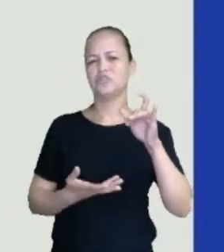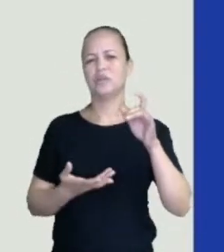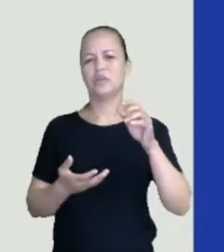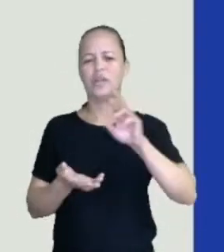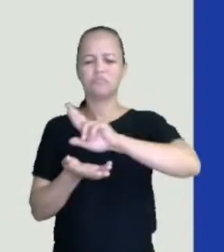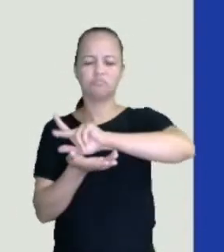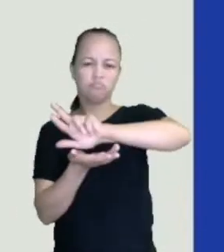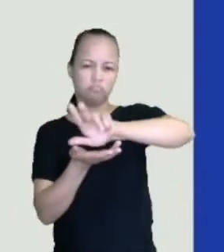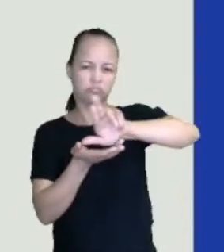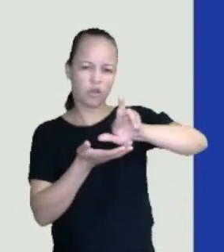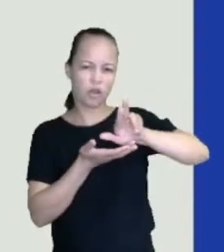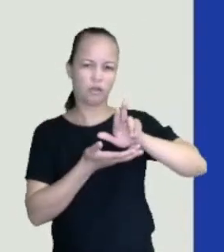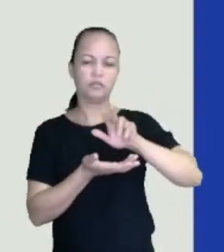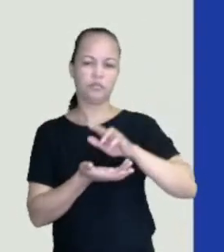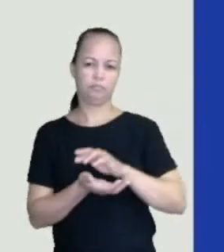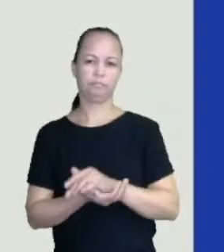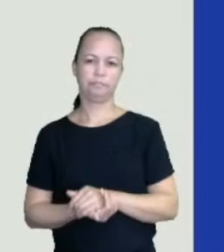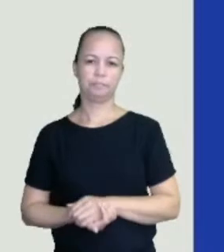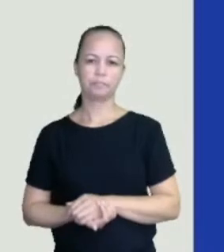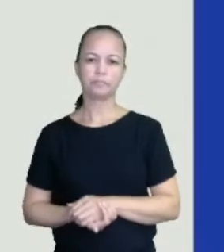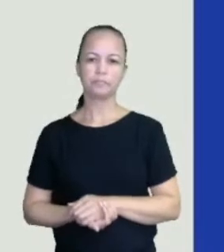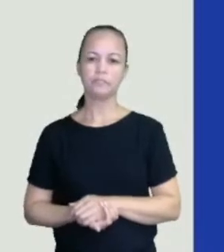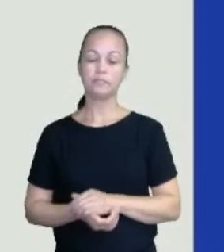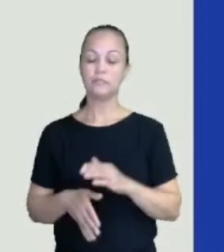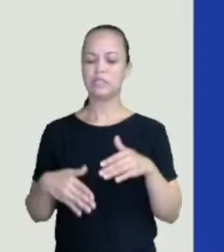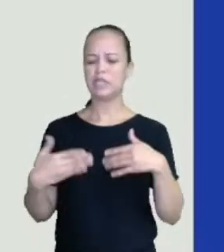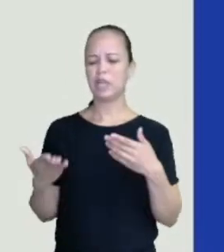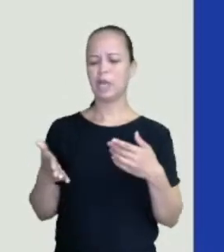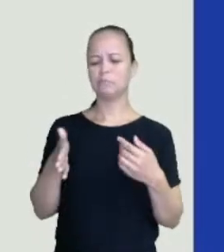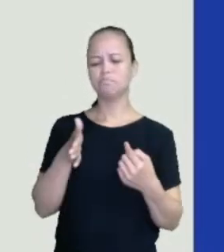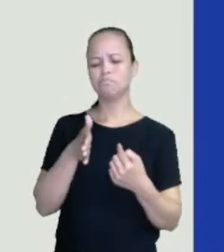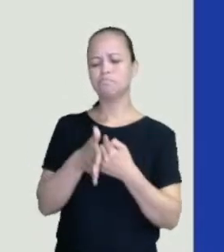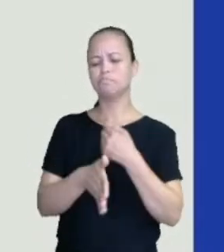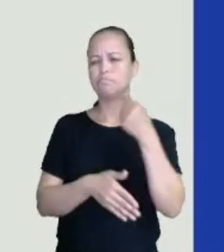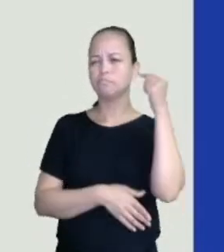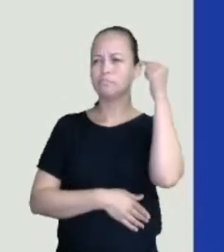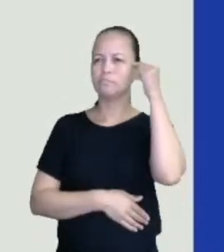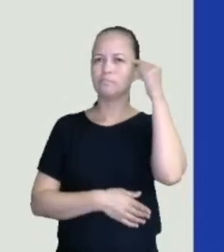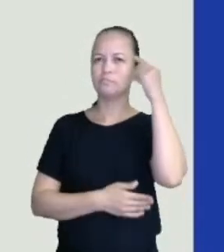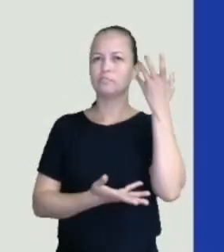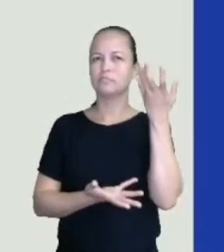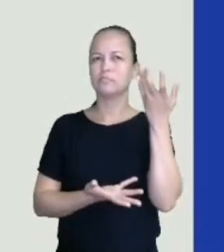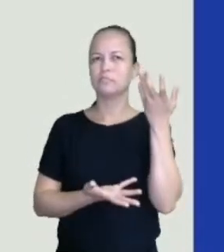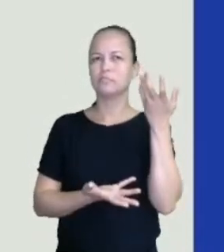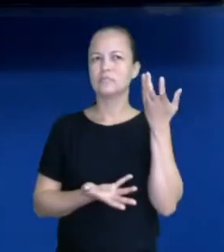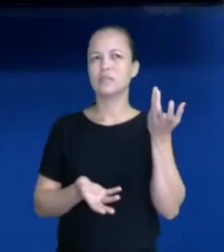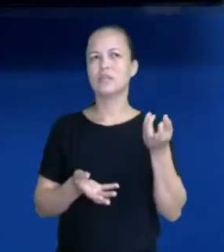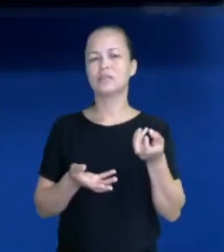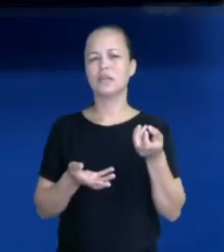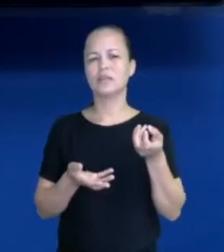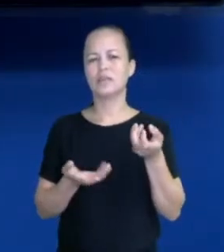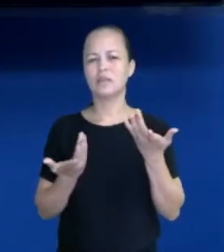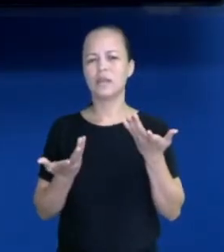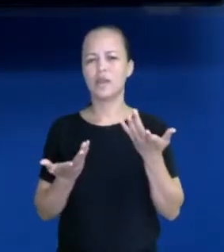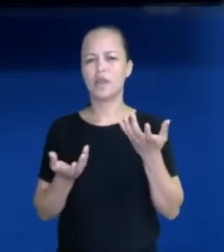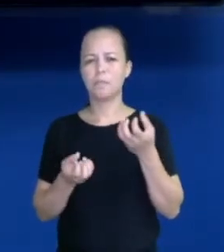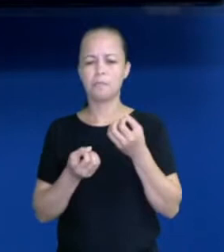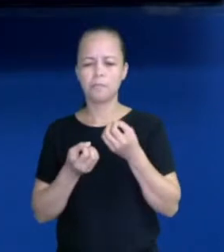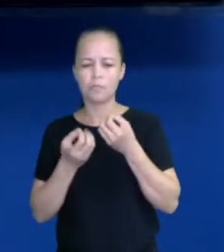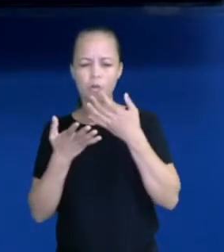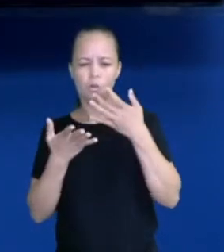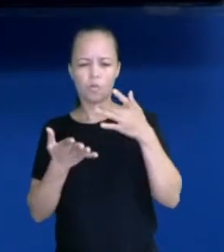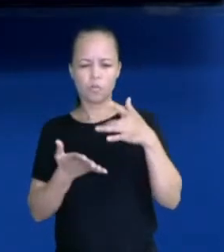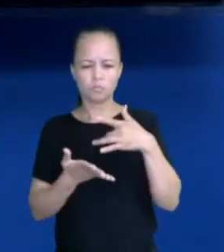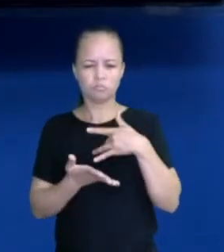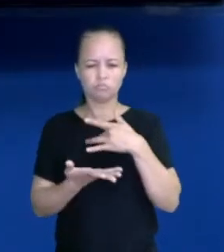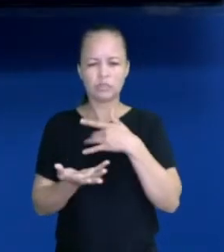entre outras. E aí a gente se pergunta, será que é saudável